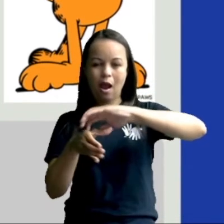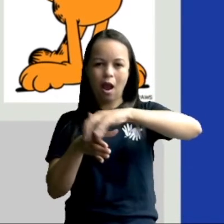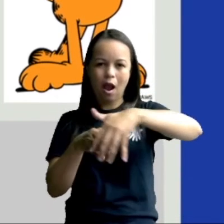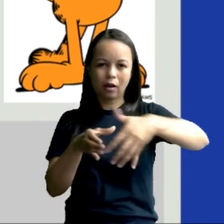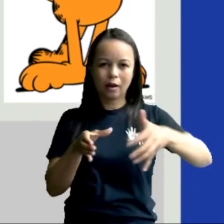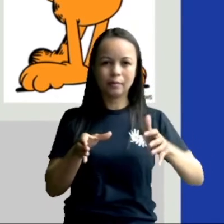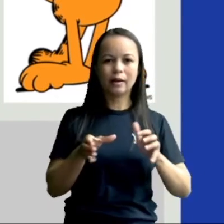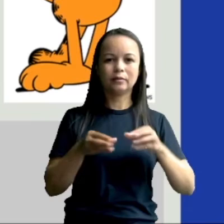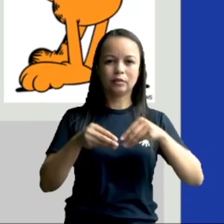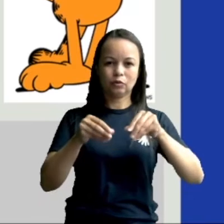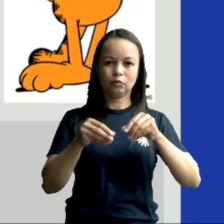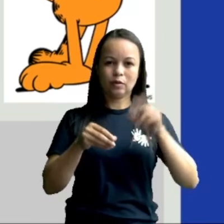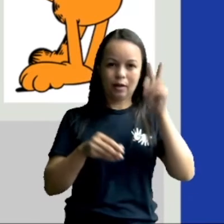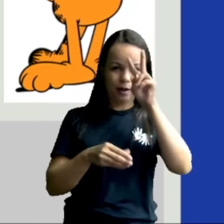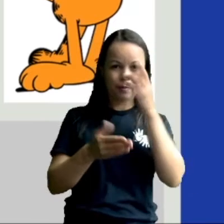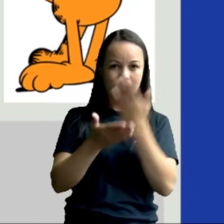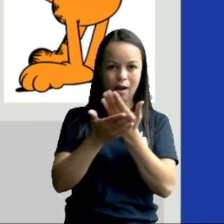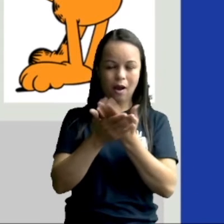do solo?